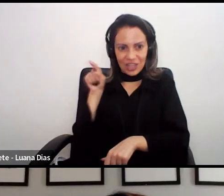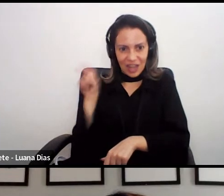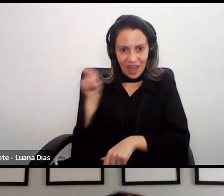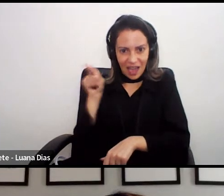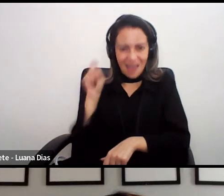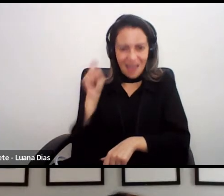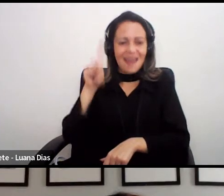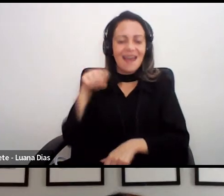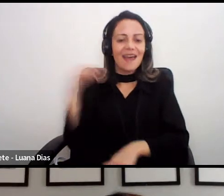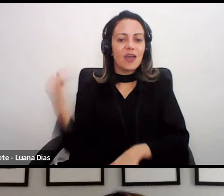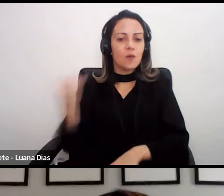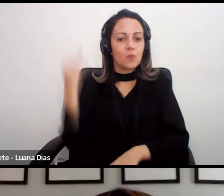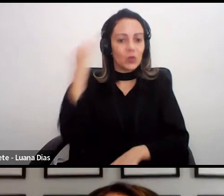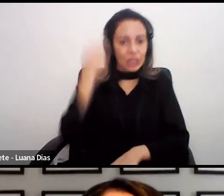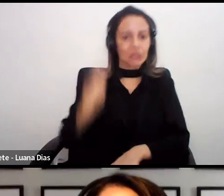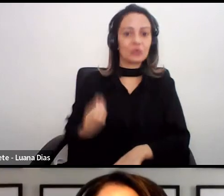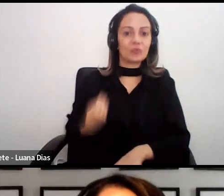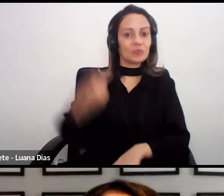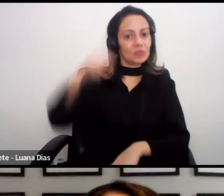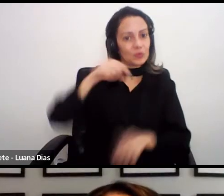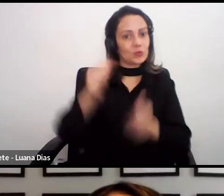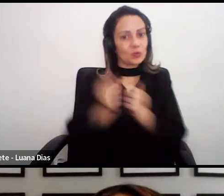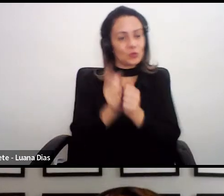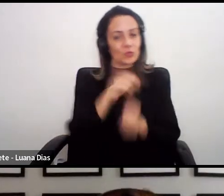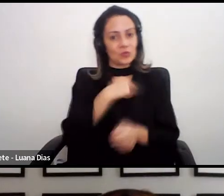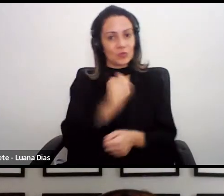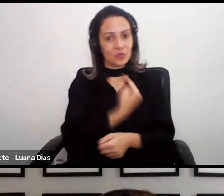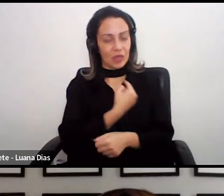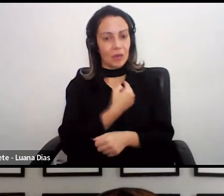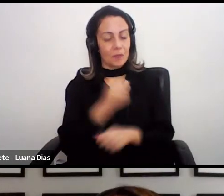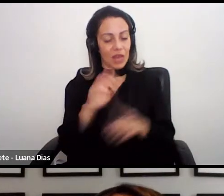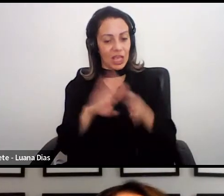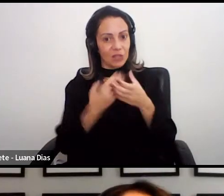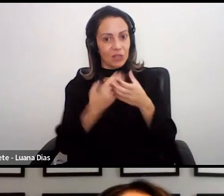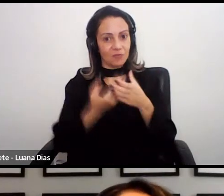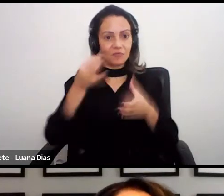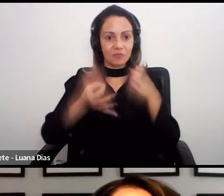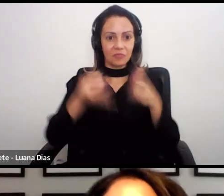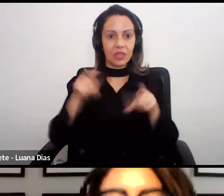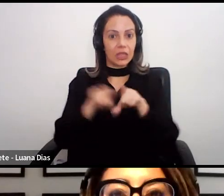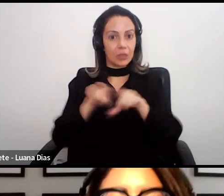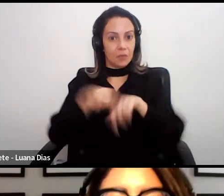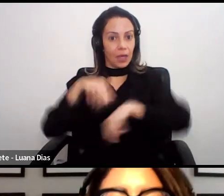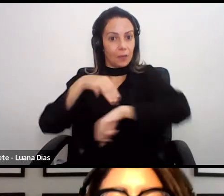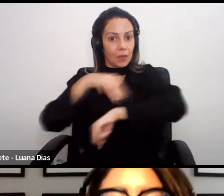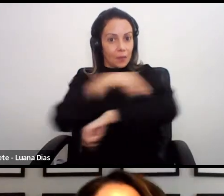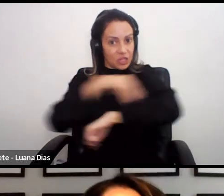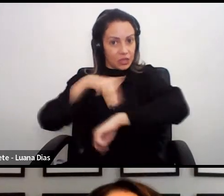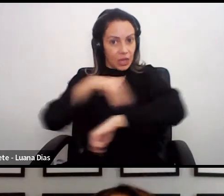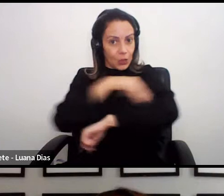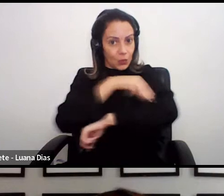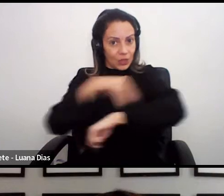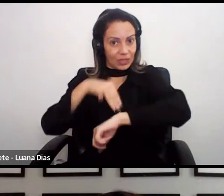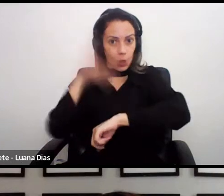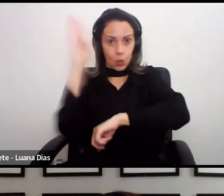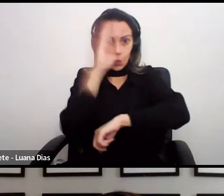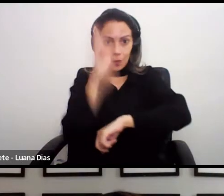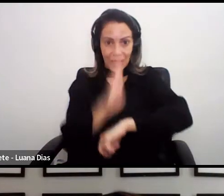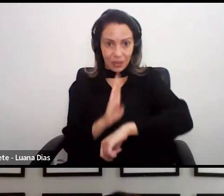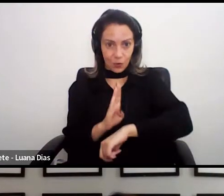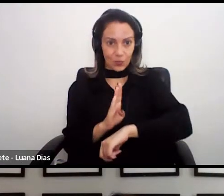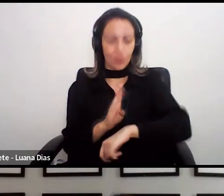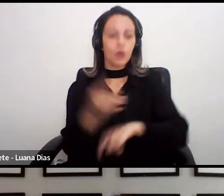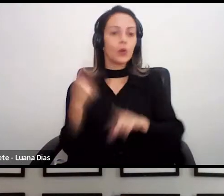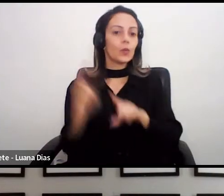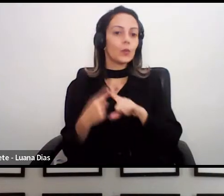muito importante para a Escola da Magistratura do Rio de Janeiro e para a magistratura, na verdade, do Brasil,